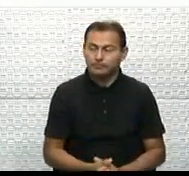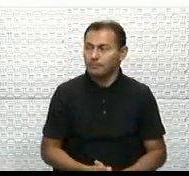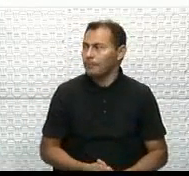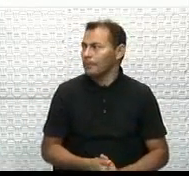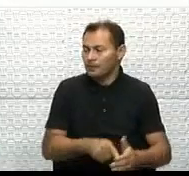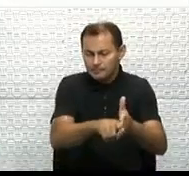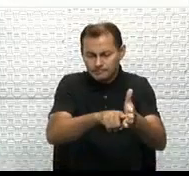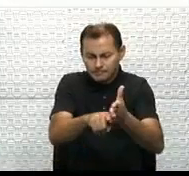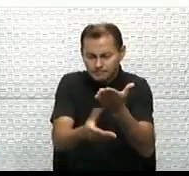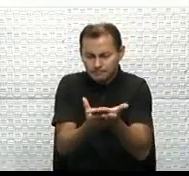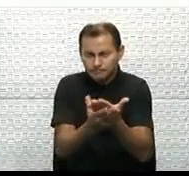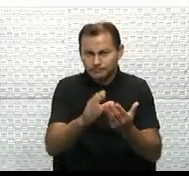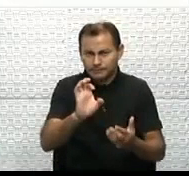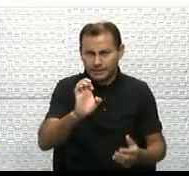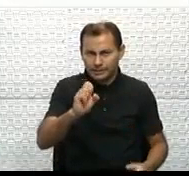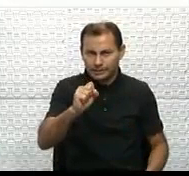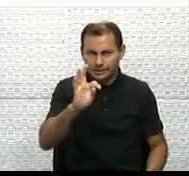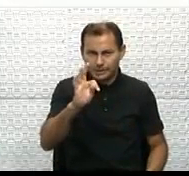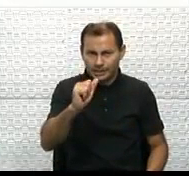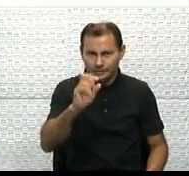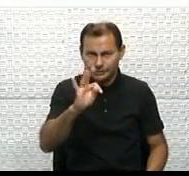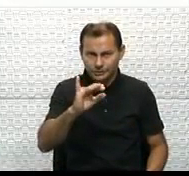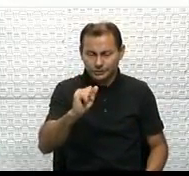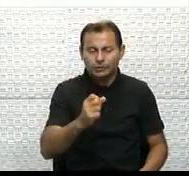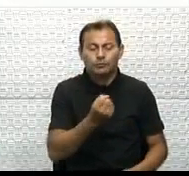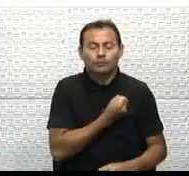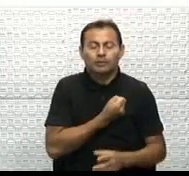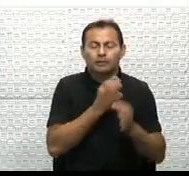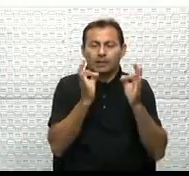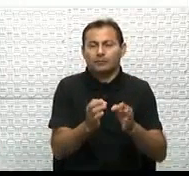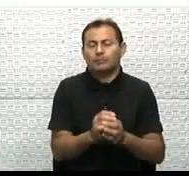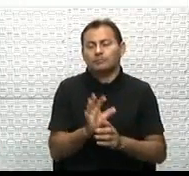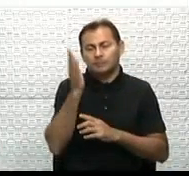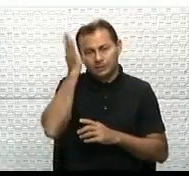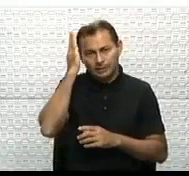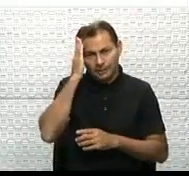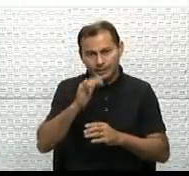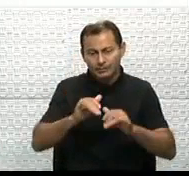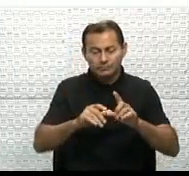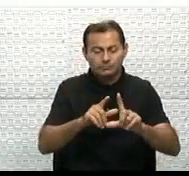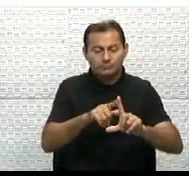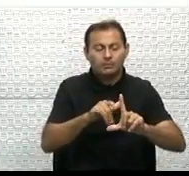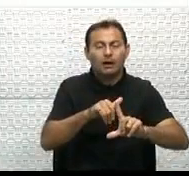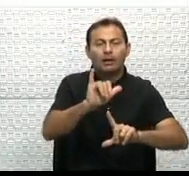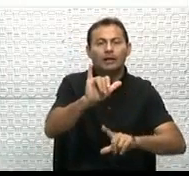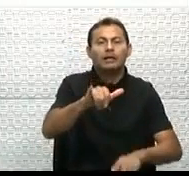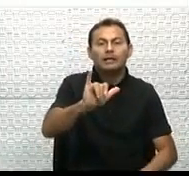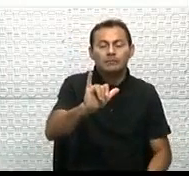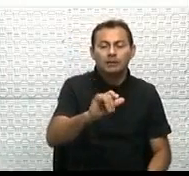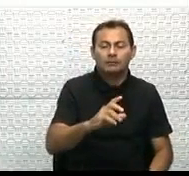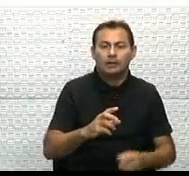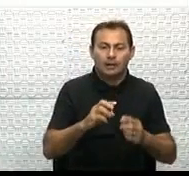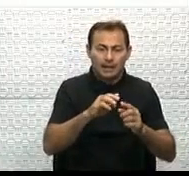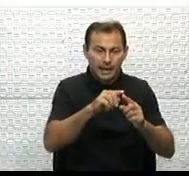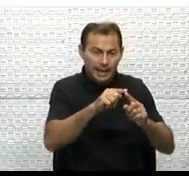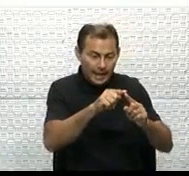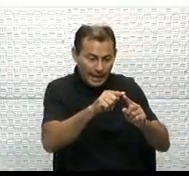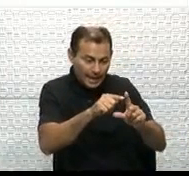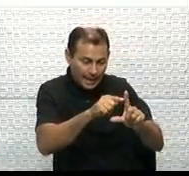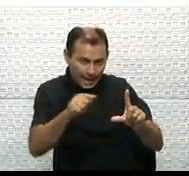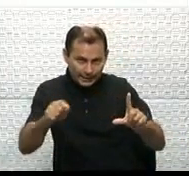Em estatística, sempre que é realizada uma estimativa pontual, como é o caso da previsão para y, feita por meio da reta de